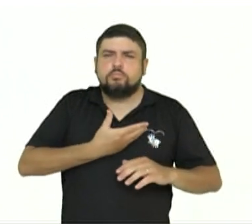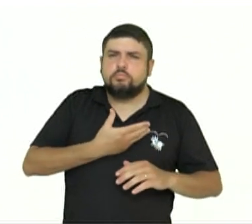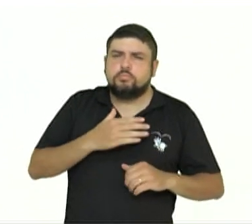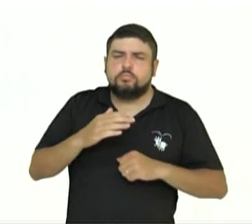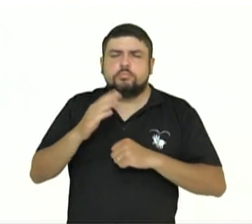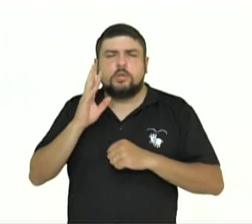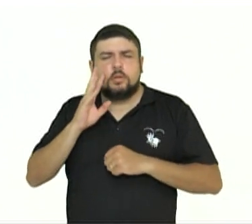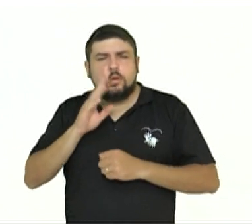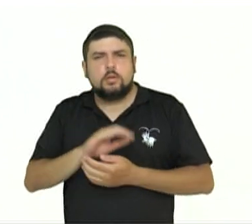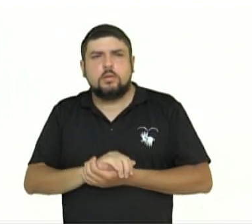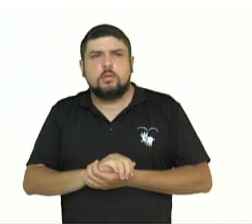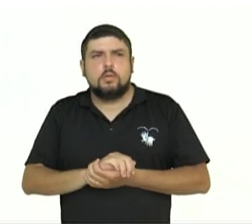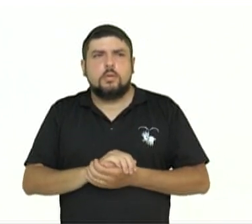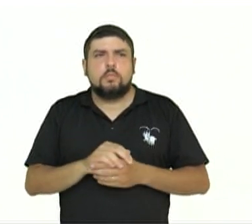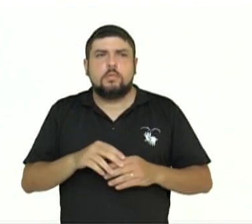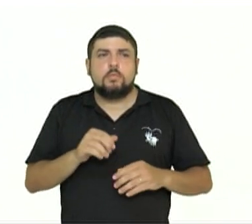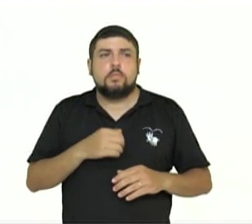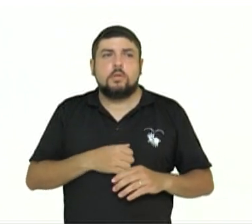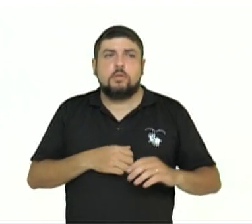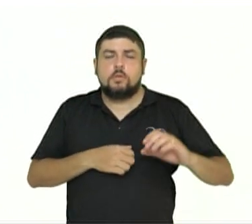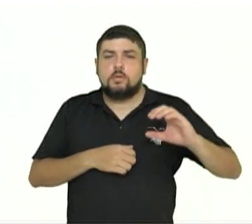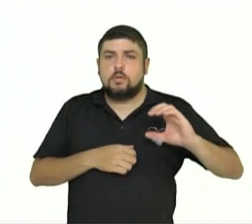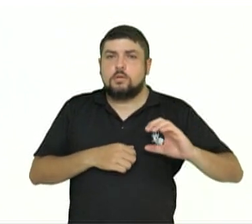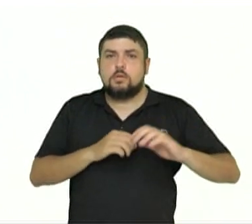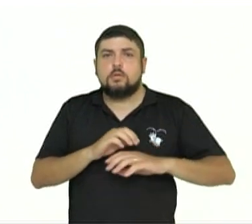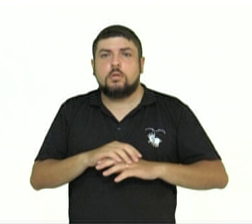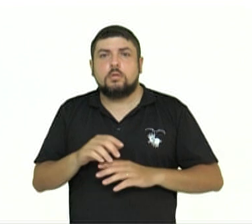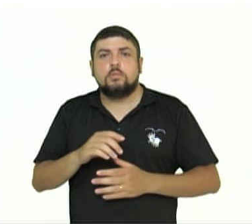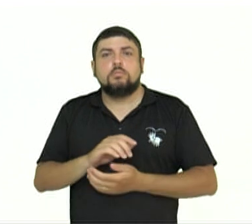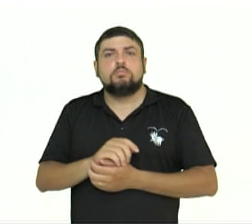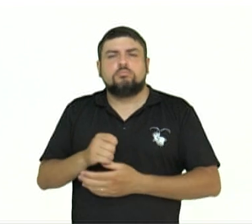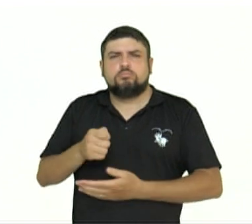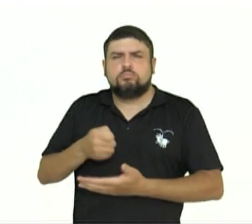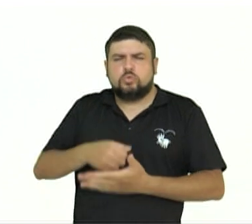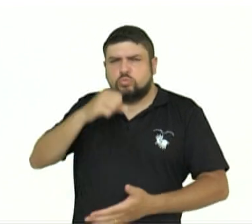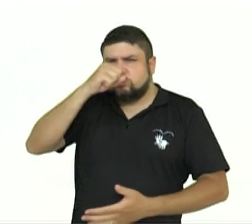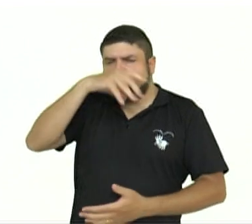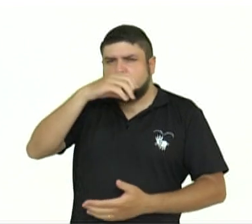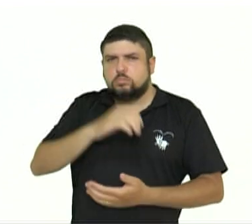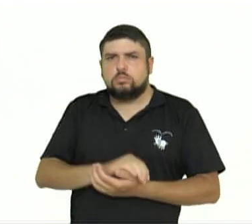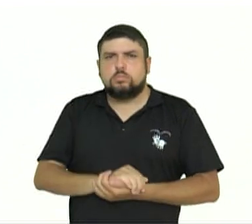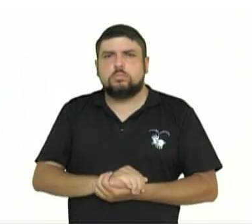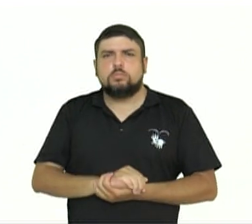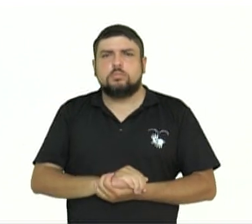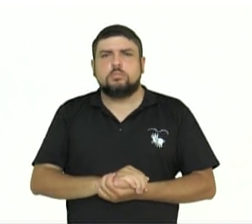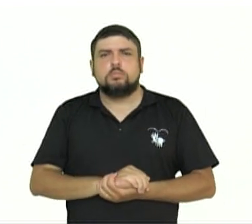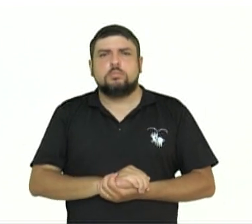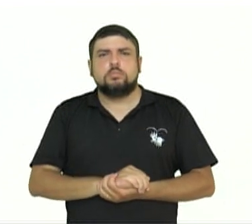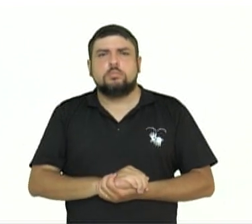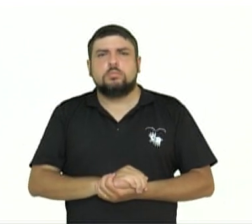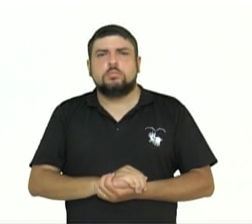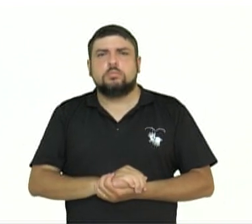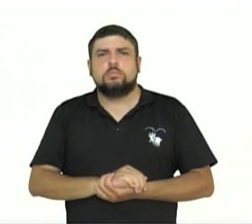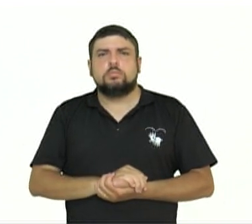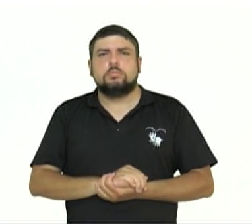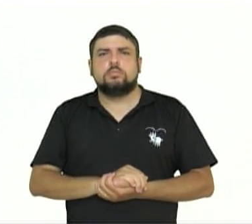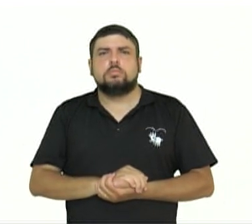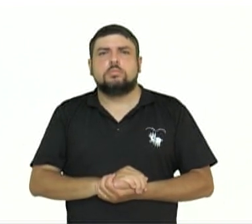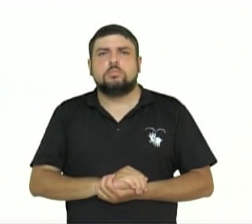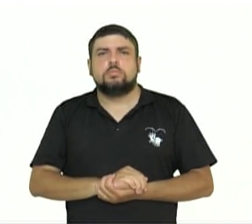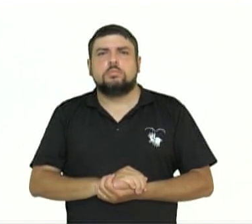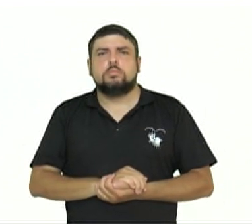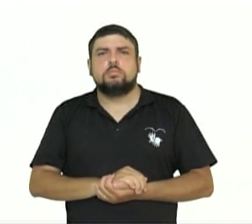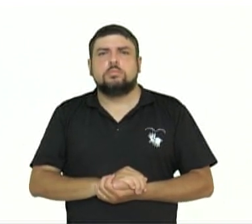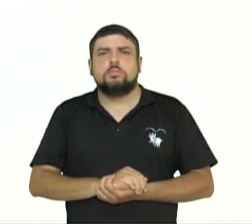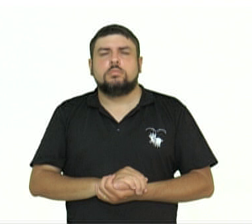C a professora tem uma postura um pouco agressiva? Em la 2, como o Gaturro se siente à medida que vai